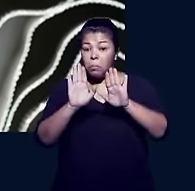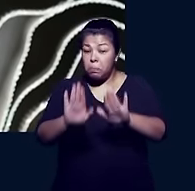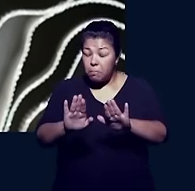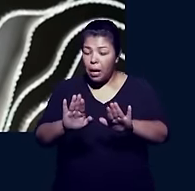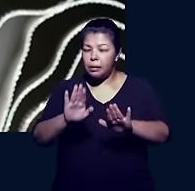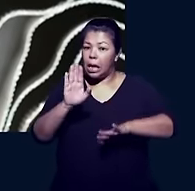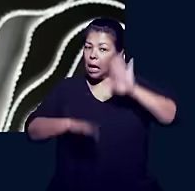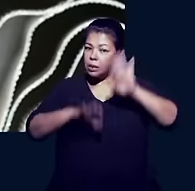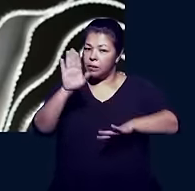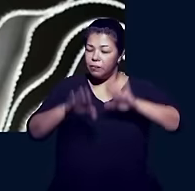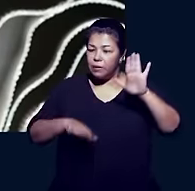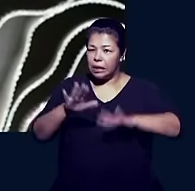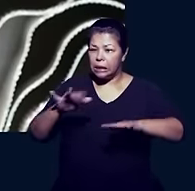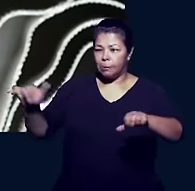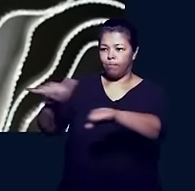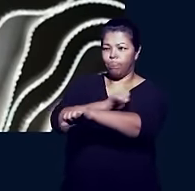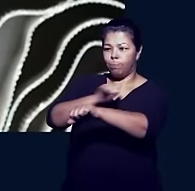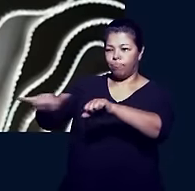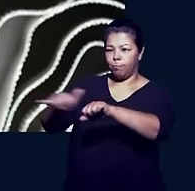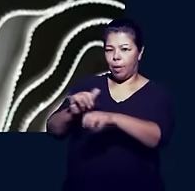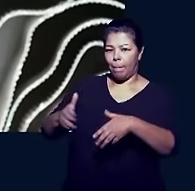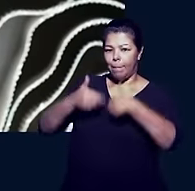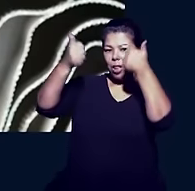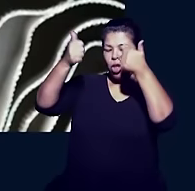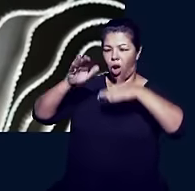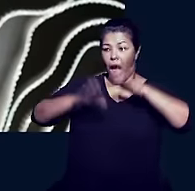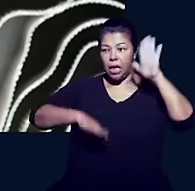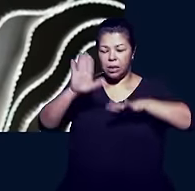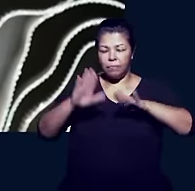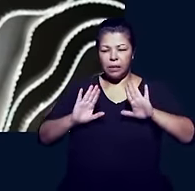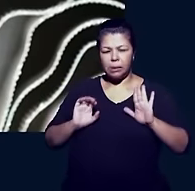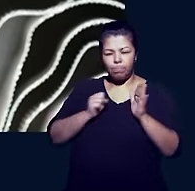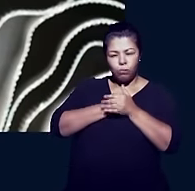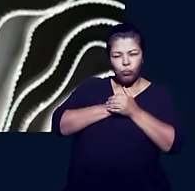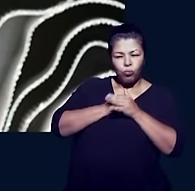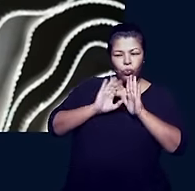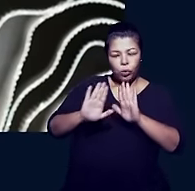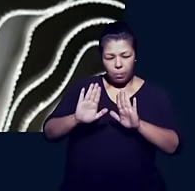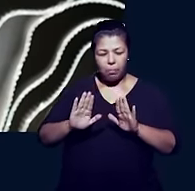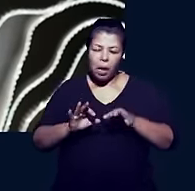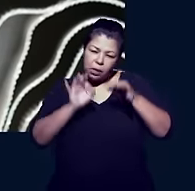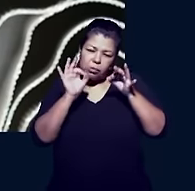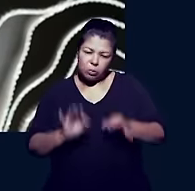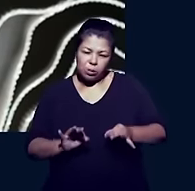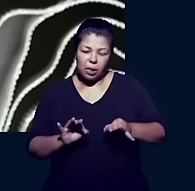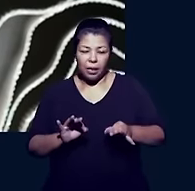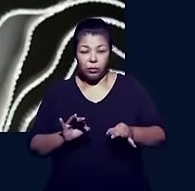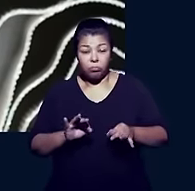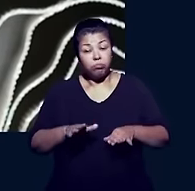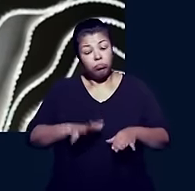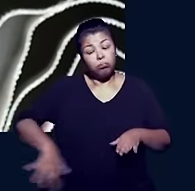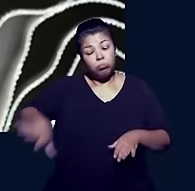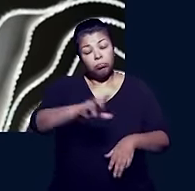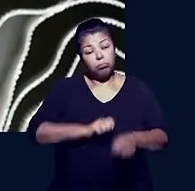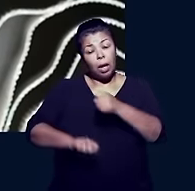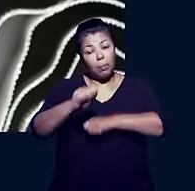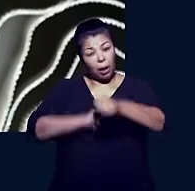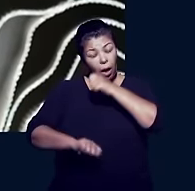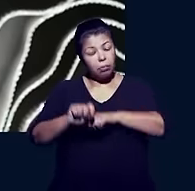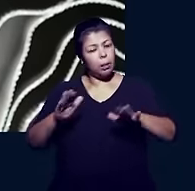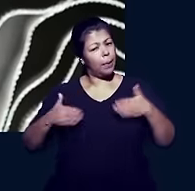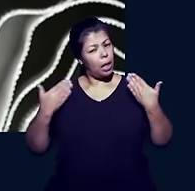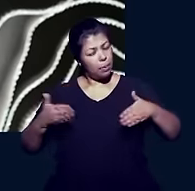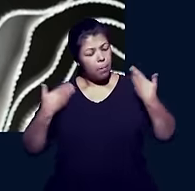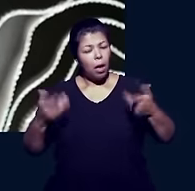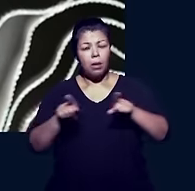uma outra hora você encolhe se defende mas a gente acredita que a direção é essa então acho que o mercado ficou mais animado